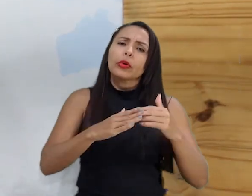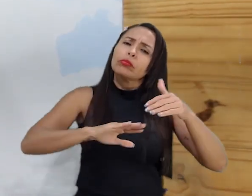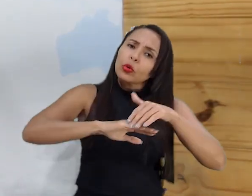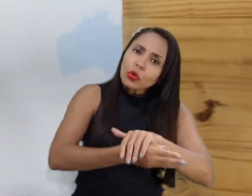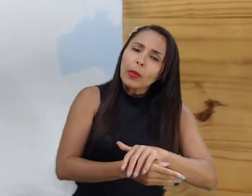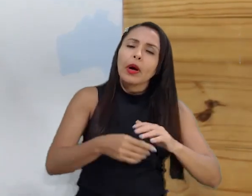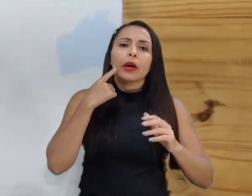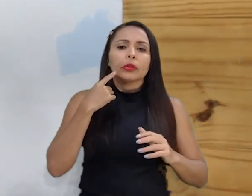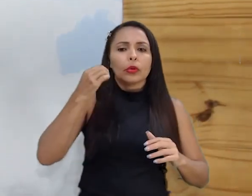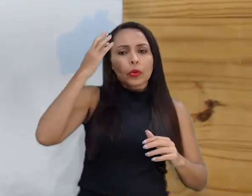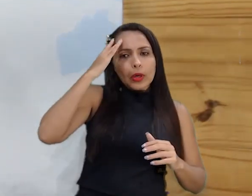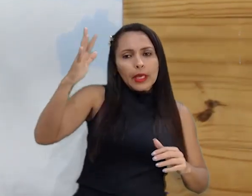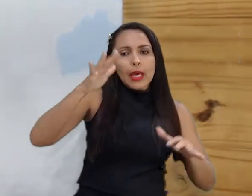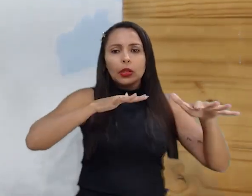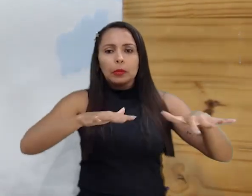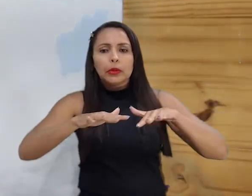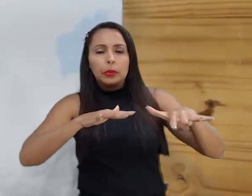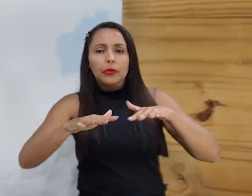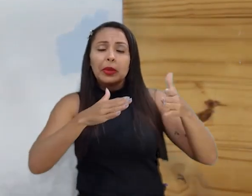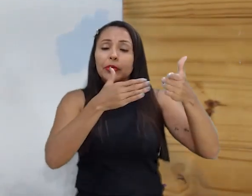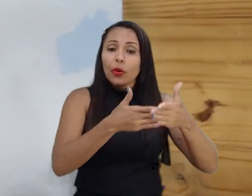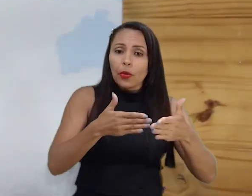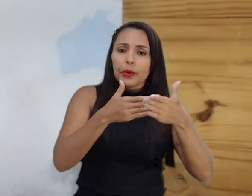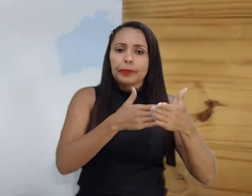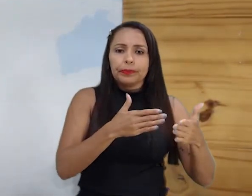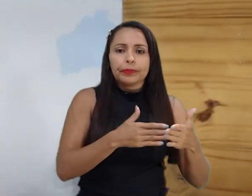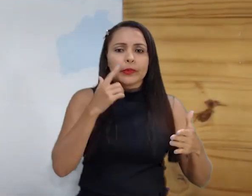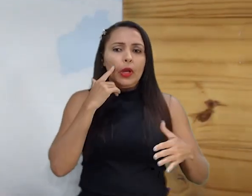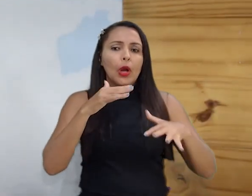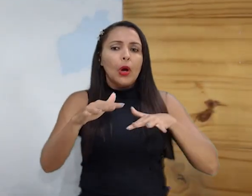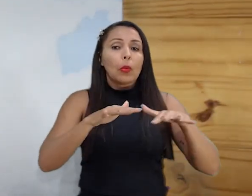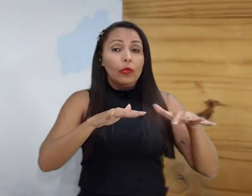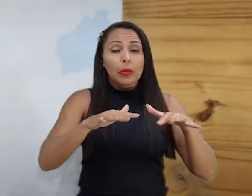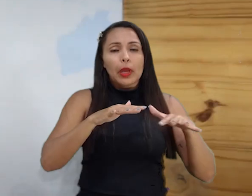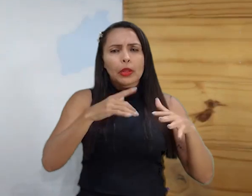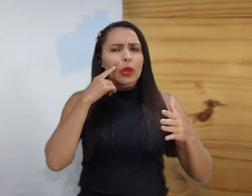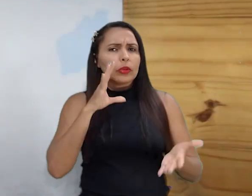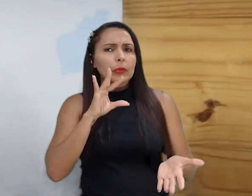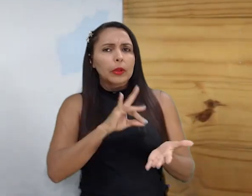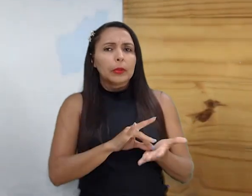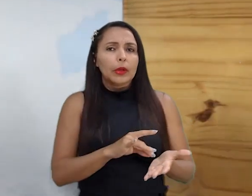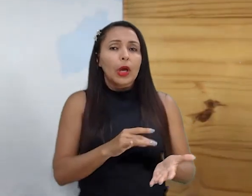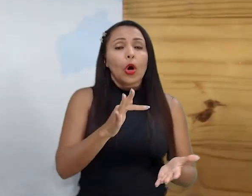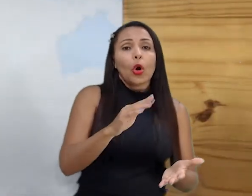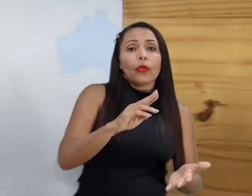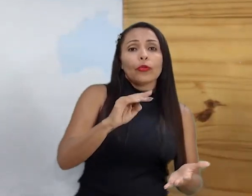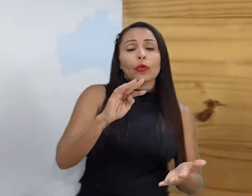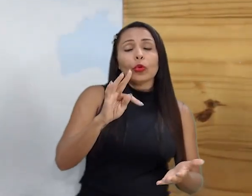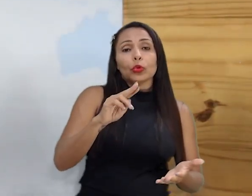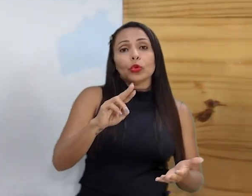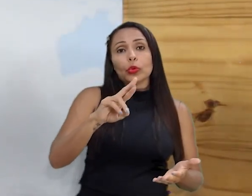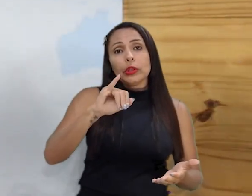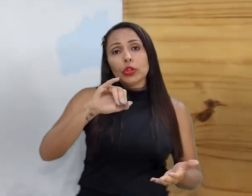essa ideia de movimento, de rompimento. Movimento é a palavra que define o futurismo, a fluidez, o